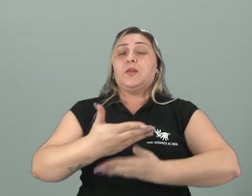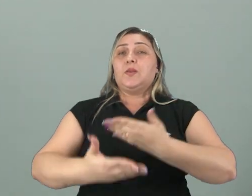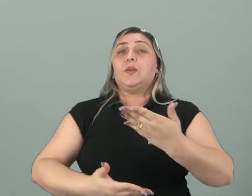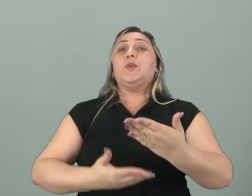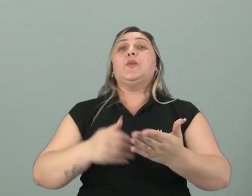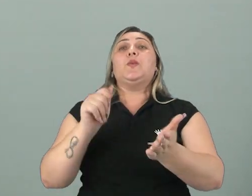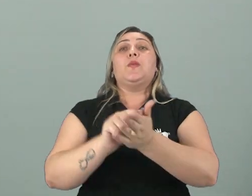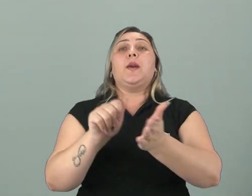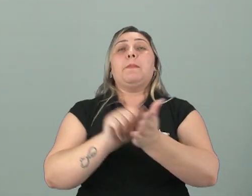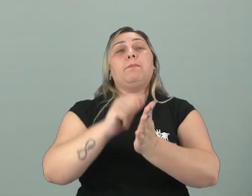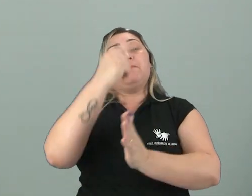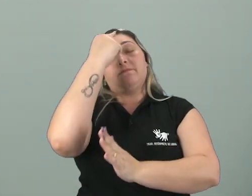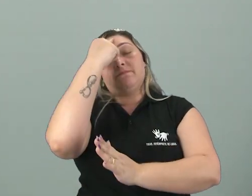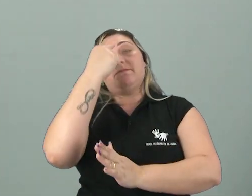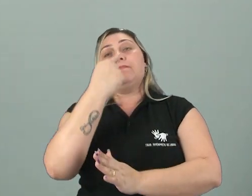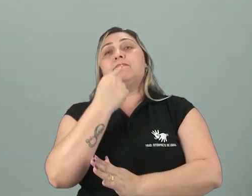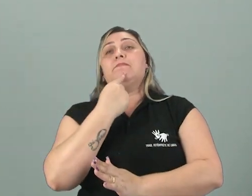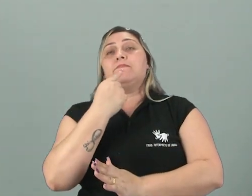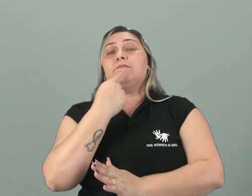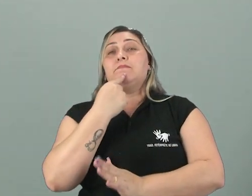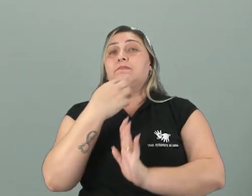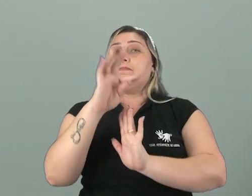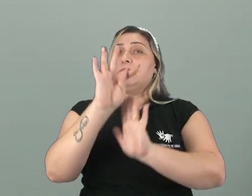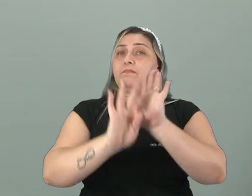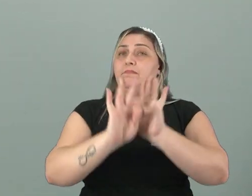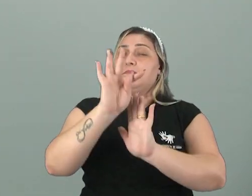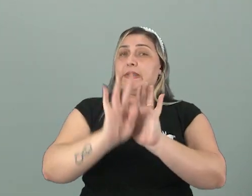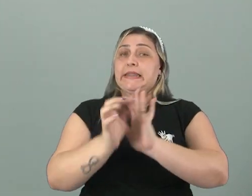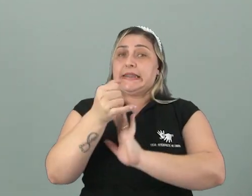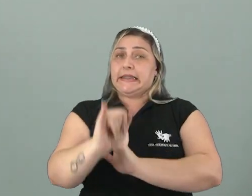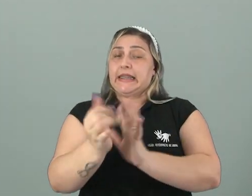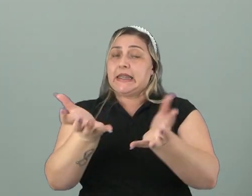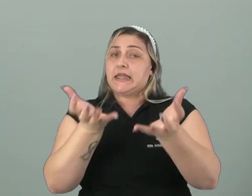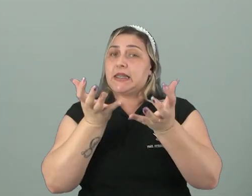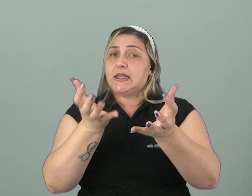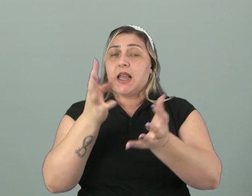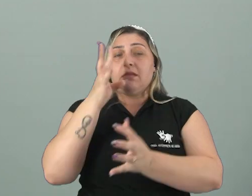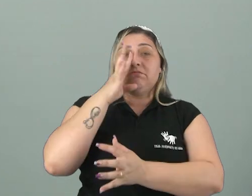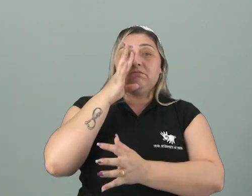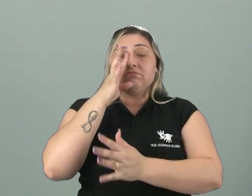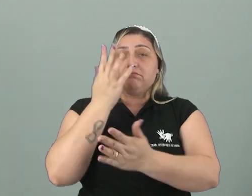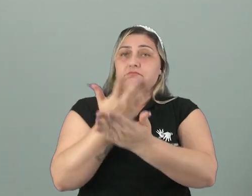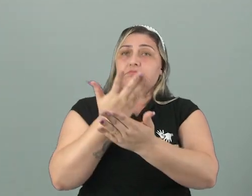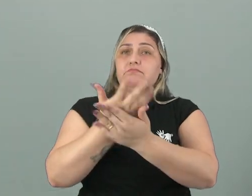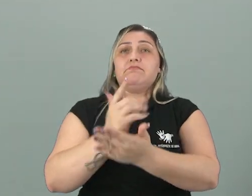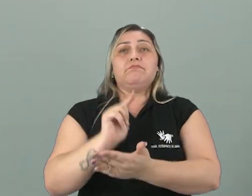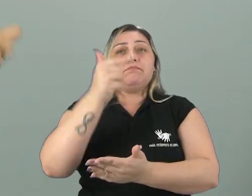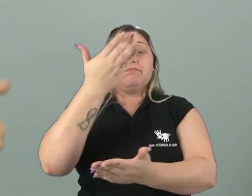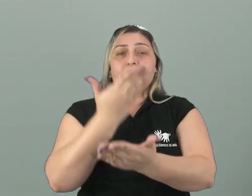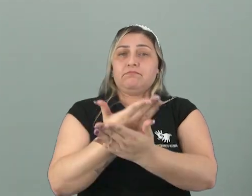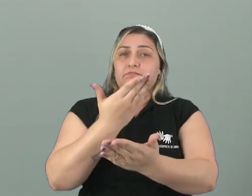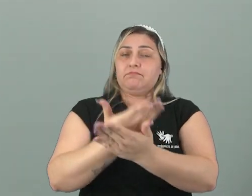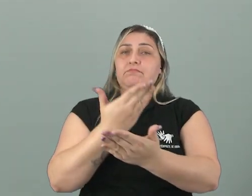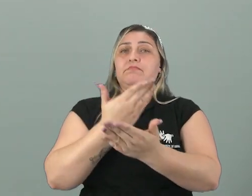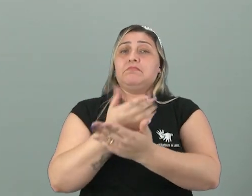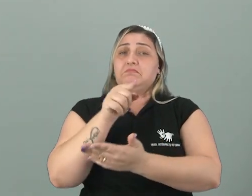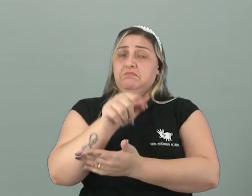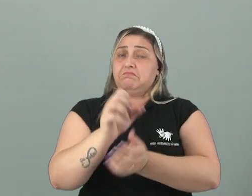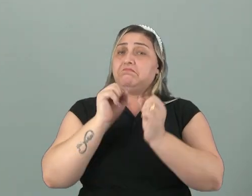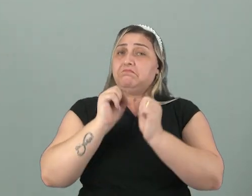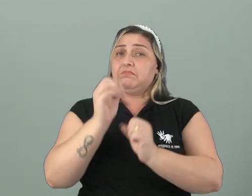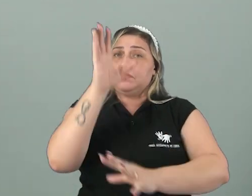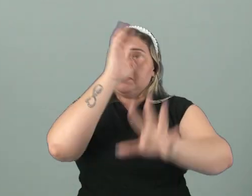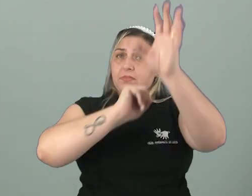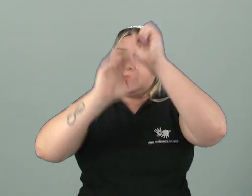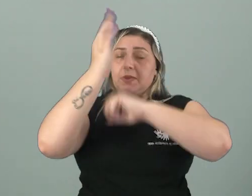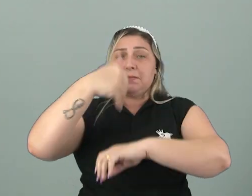do verbal com o não verbal em textos. Se você quiser assistir a esta e a outras aulas para que você possa